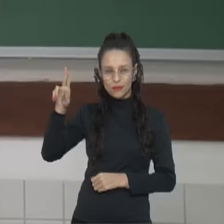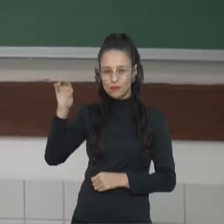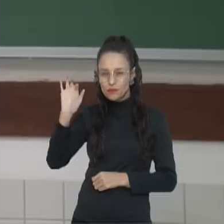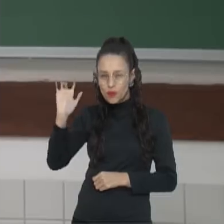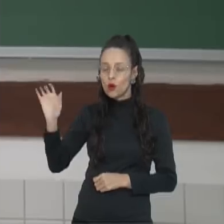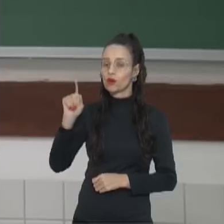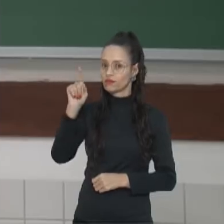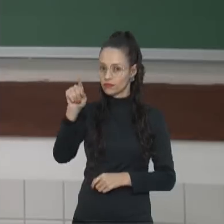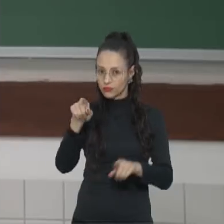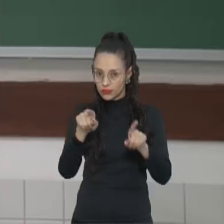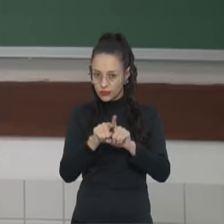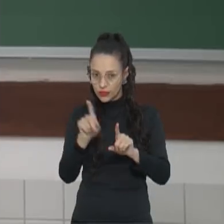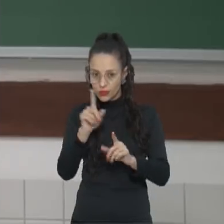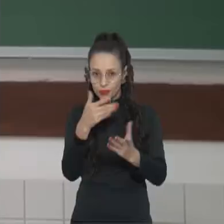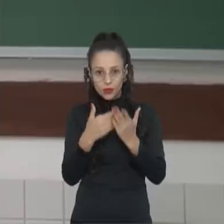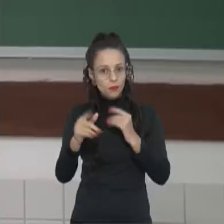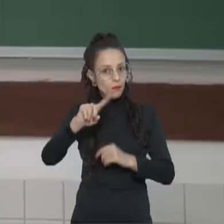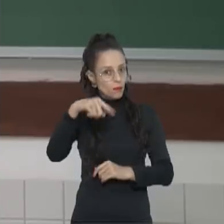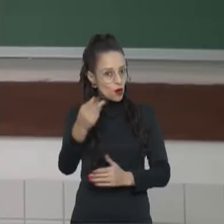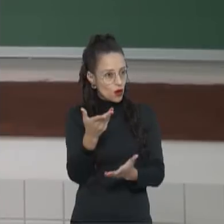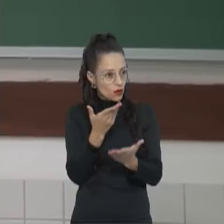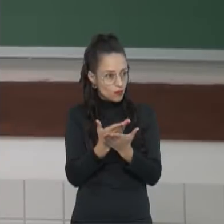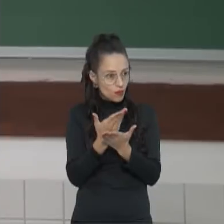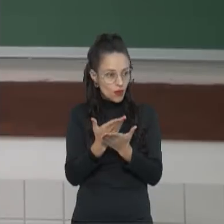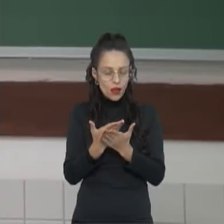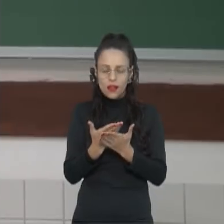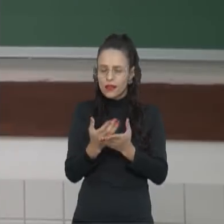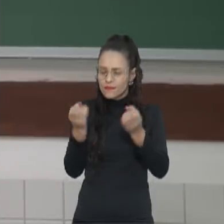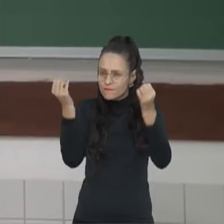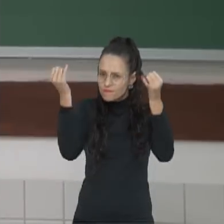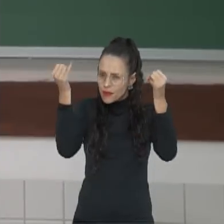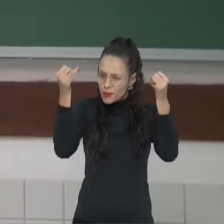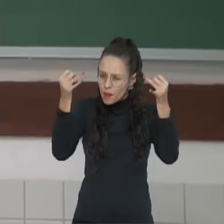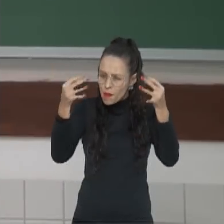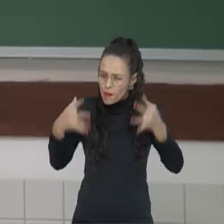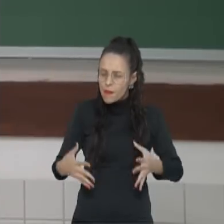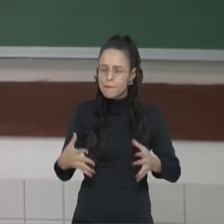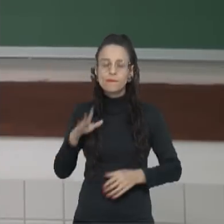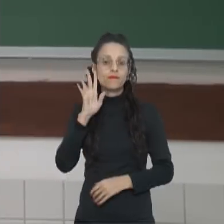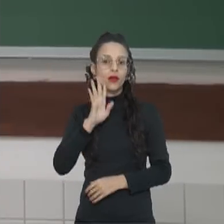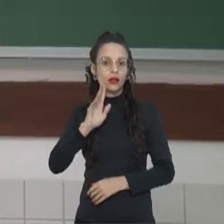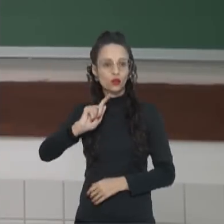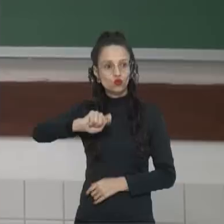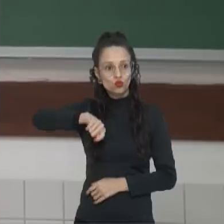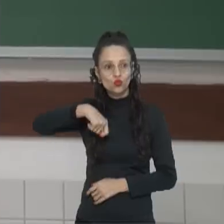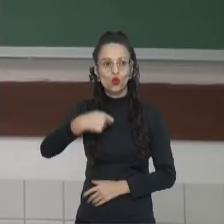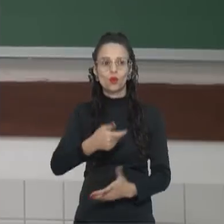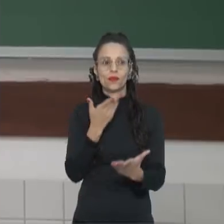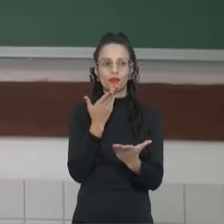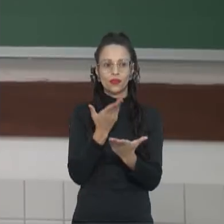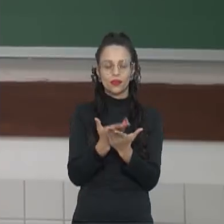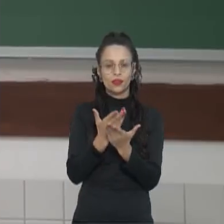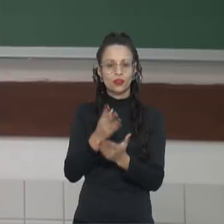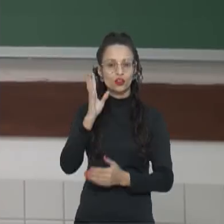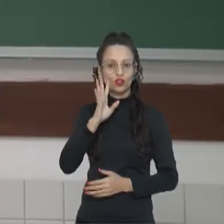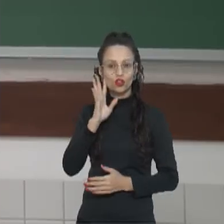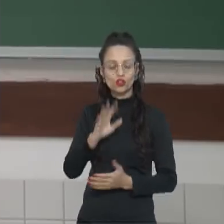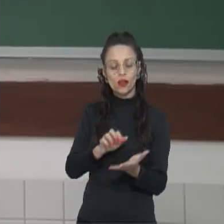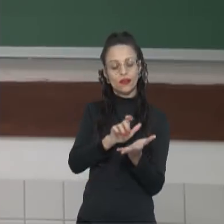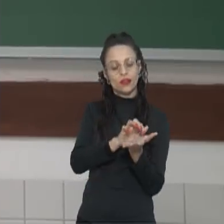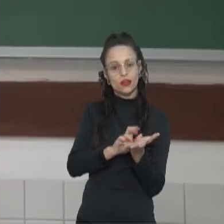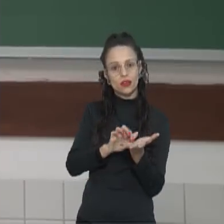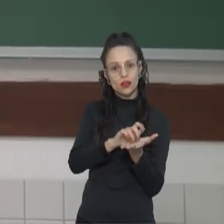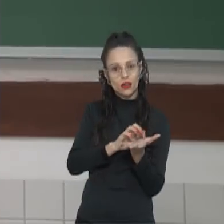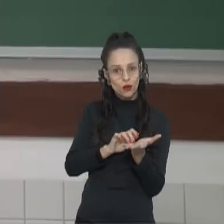não percam, próxima aula. Ora, eu vou fazer um estudo bem bacana com vocês sobre a história da